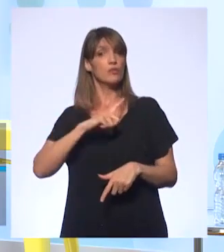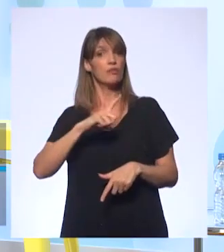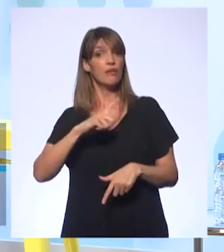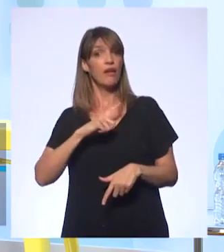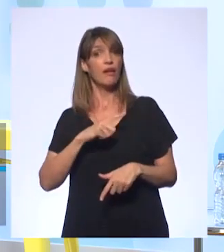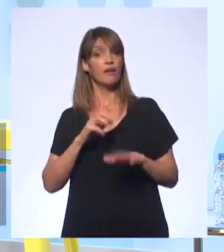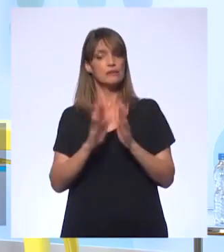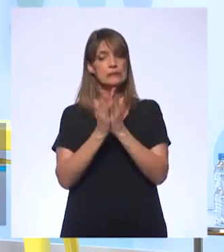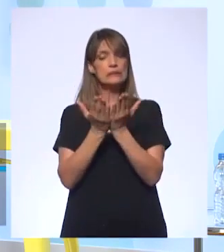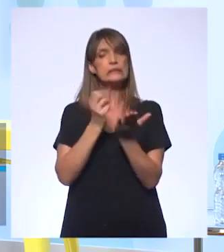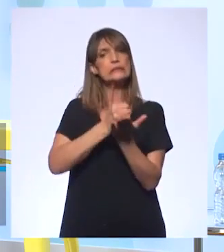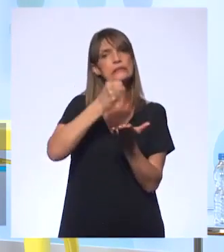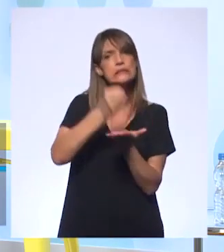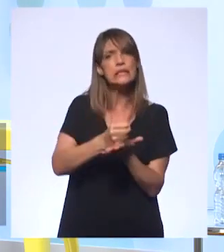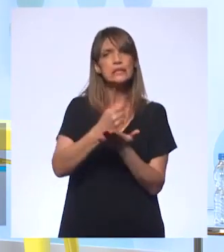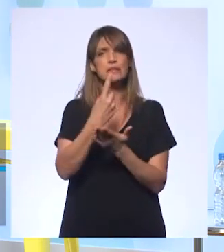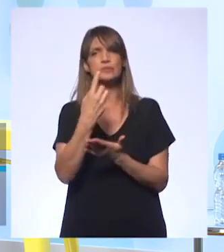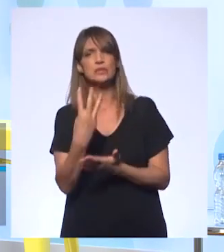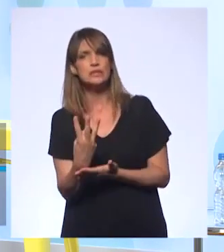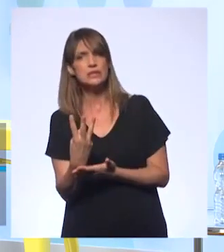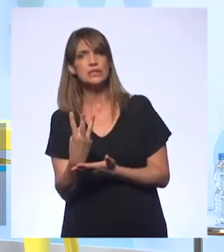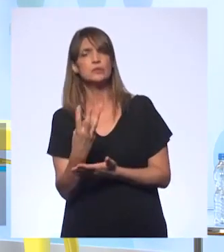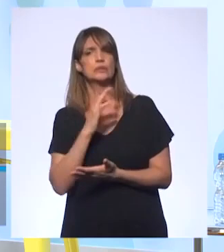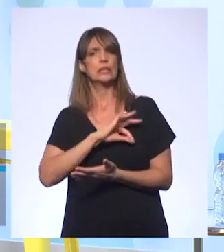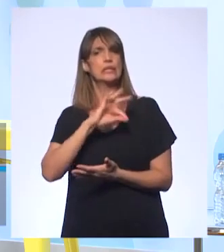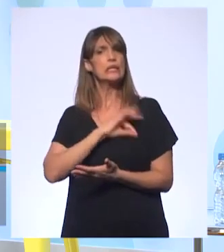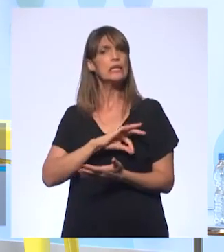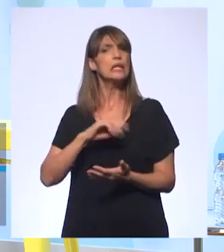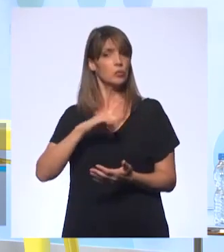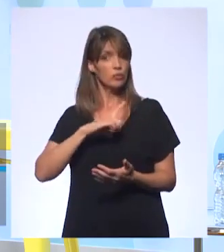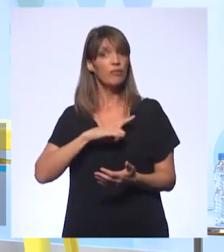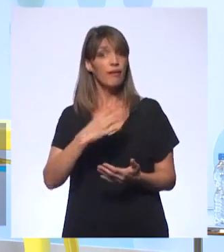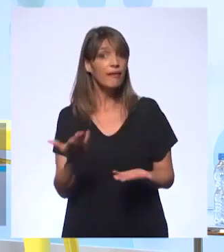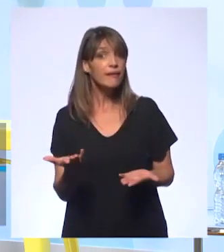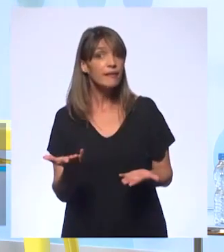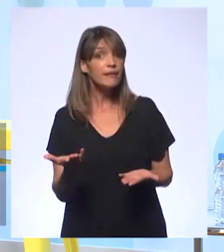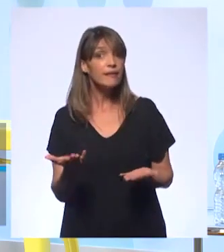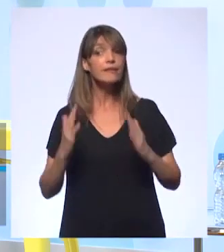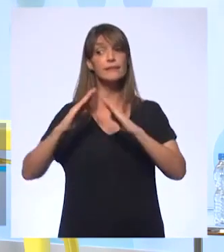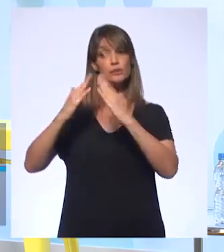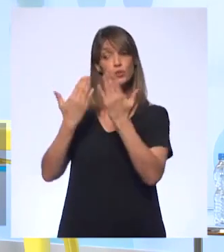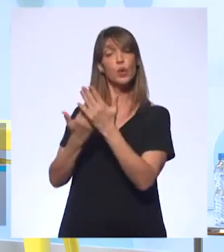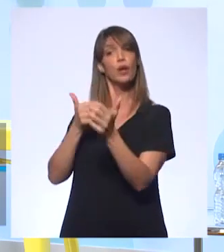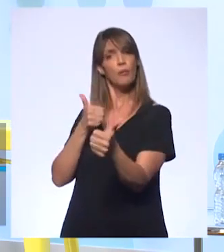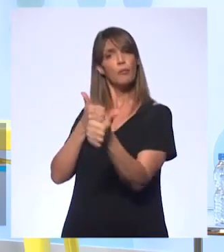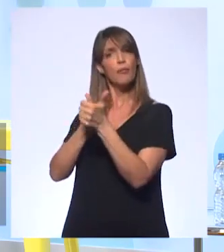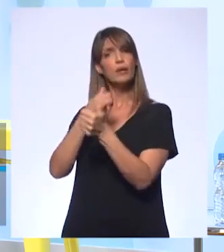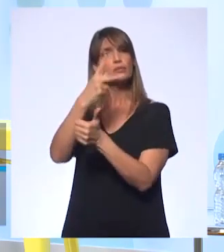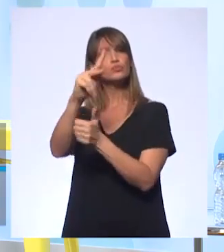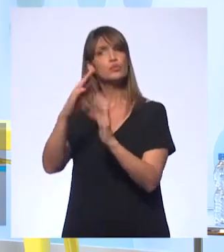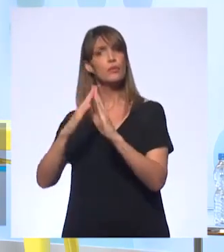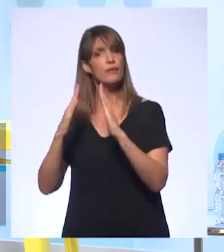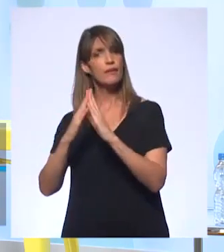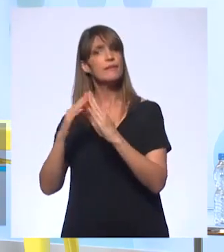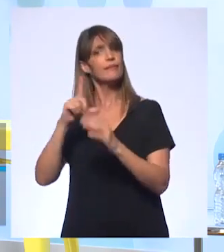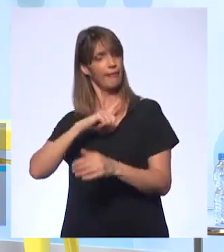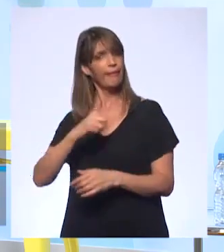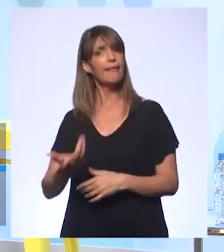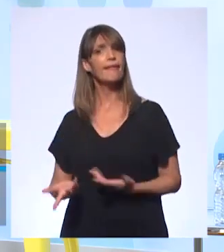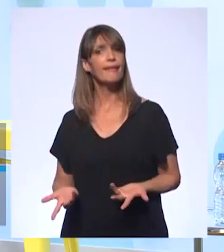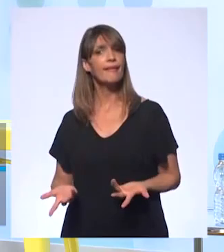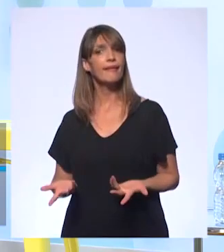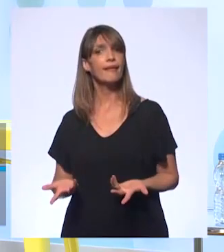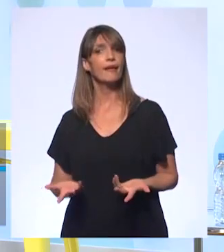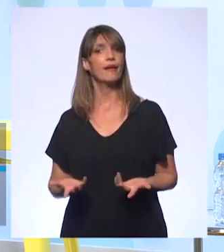carteira assinada, 13º? Né? Então, tem escola aí perto onde vocês moram?